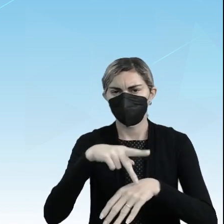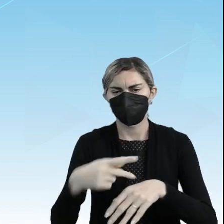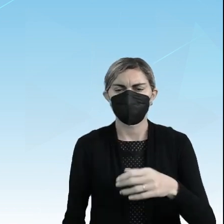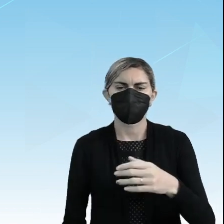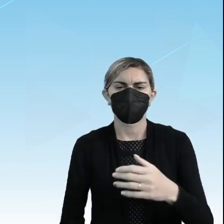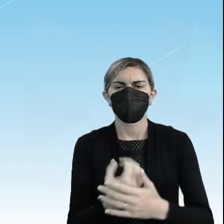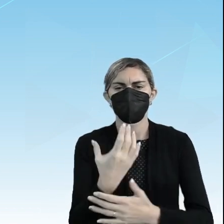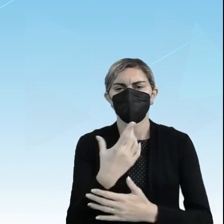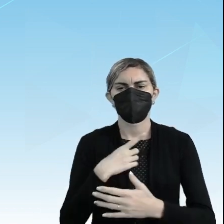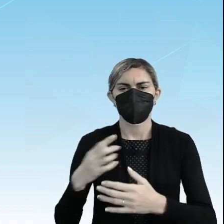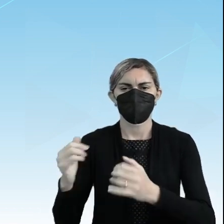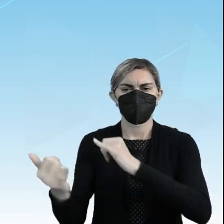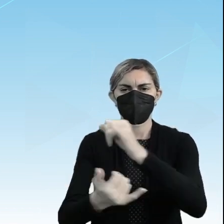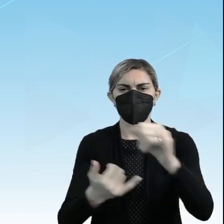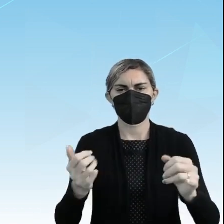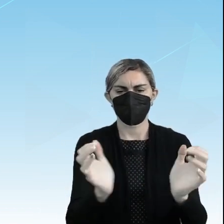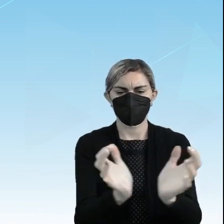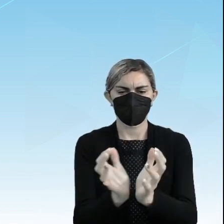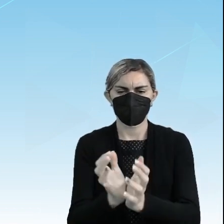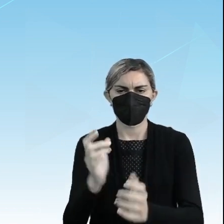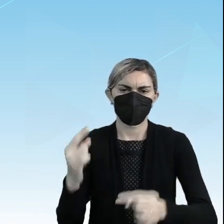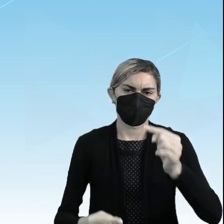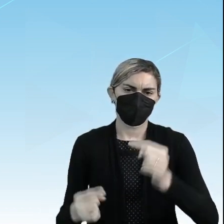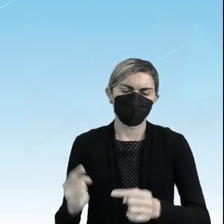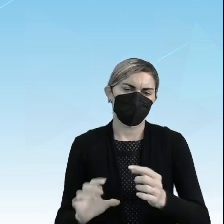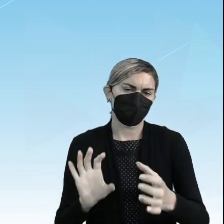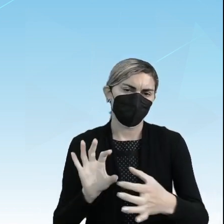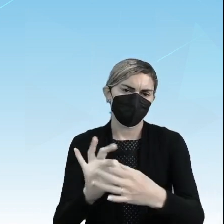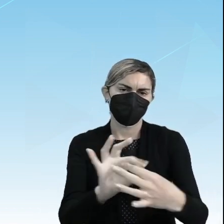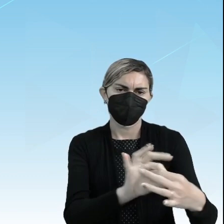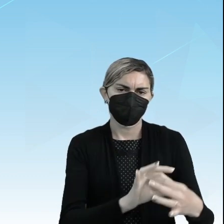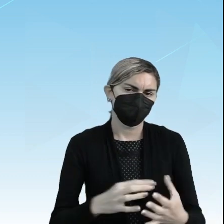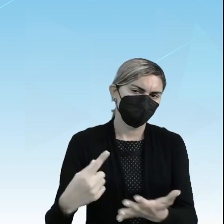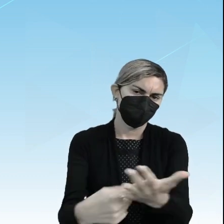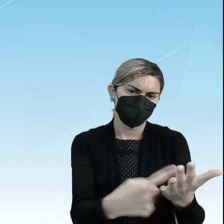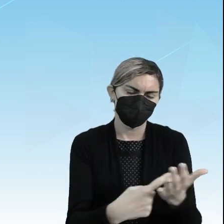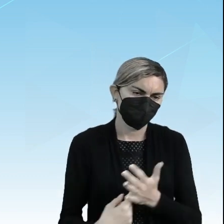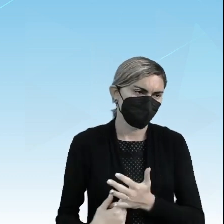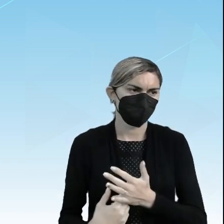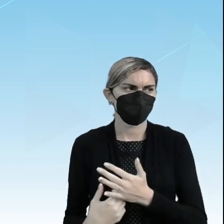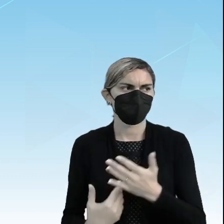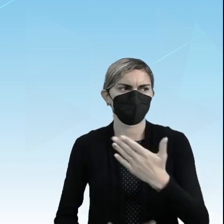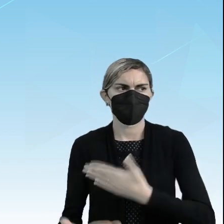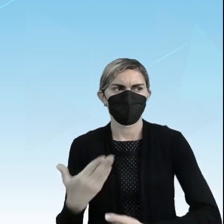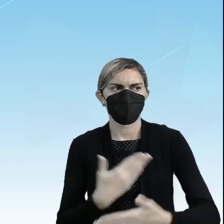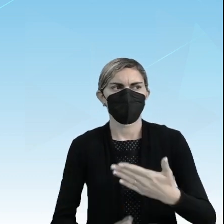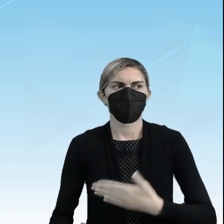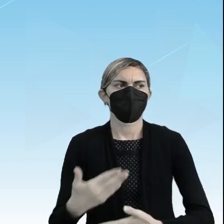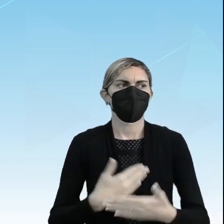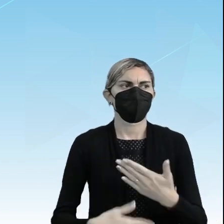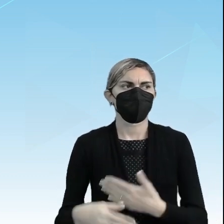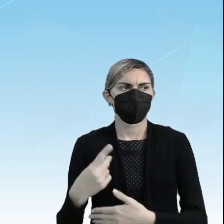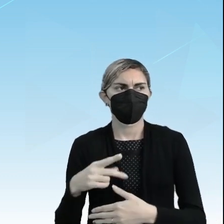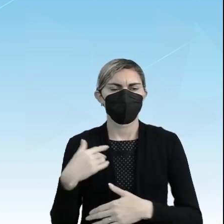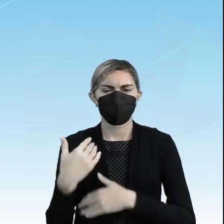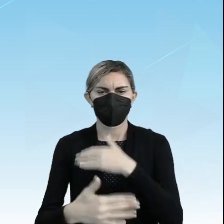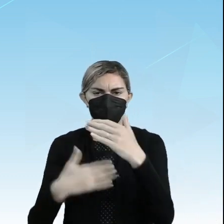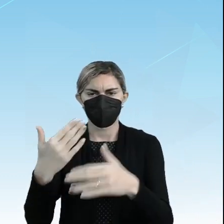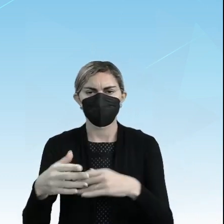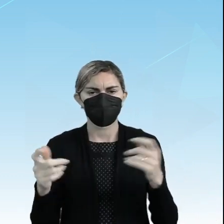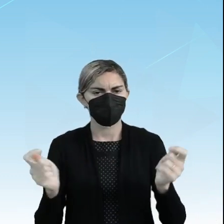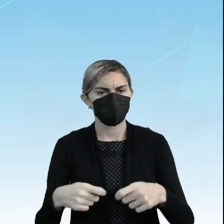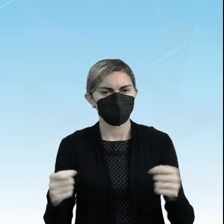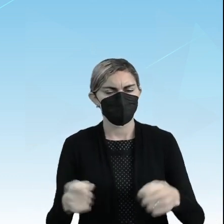eles formaram como se fosse um grupo político, ou uma aliança, que assim converter o seu crescimento e